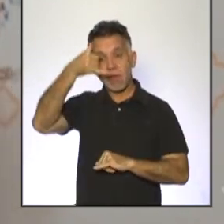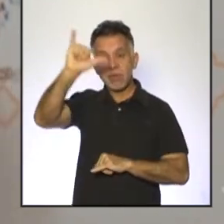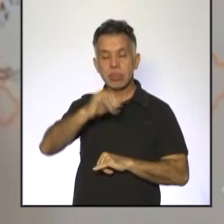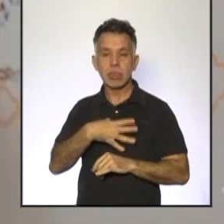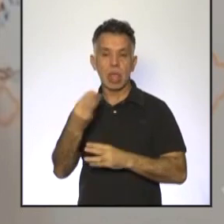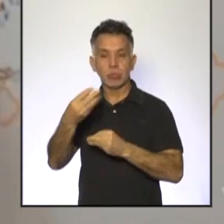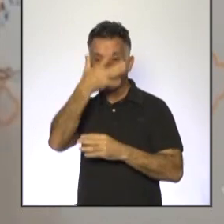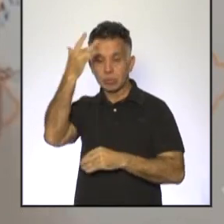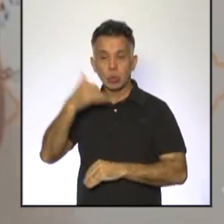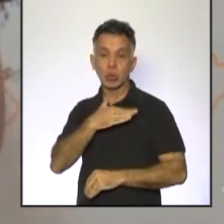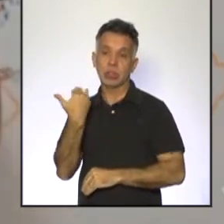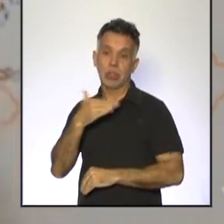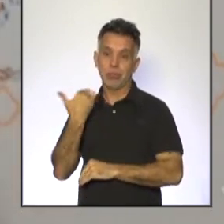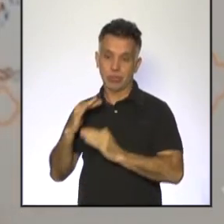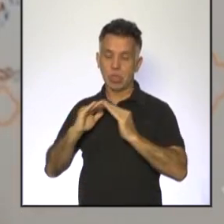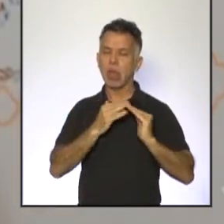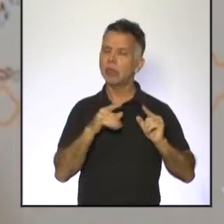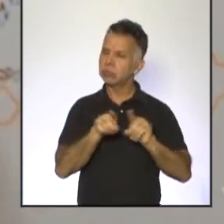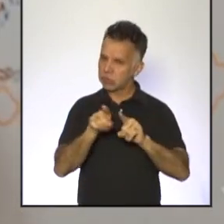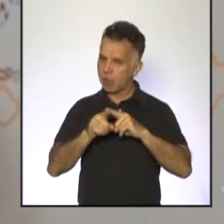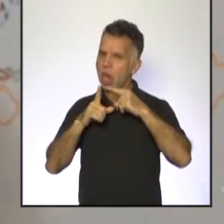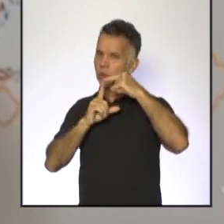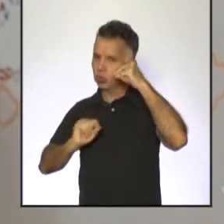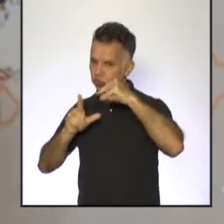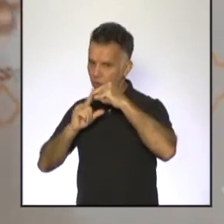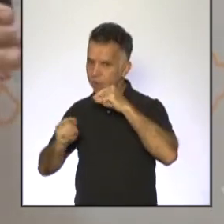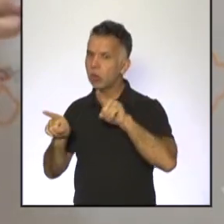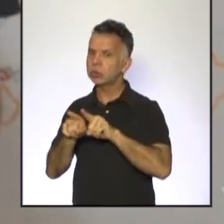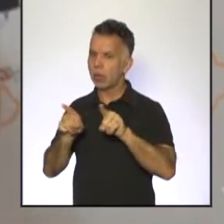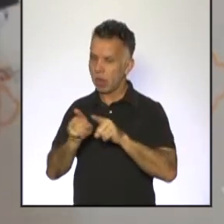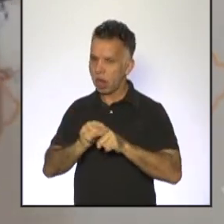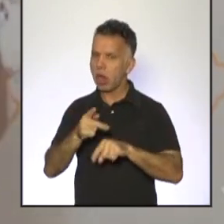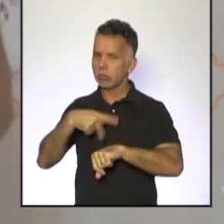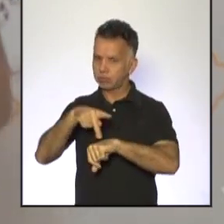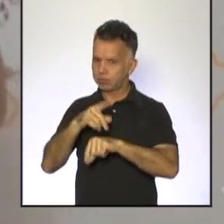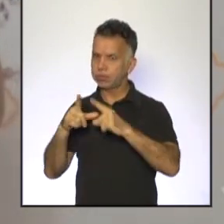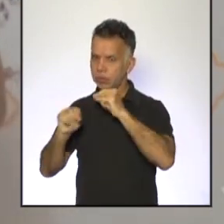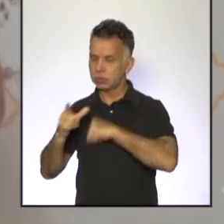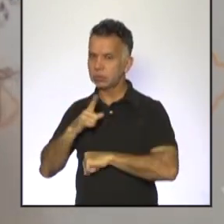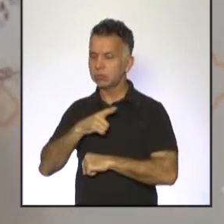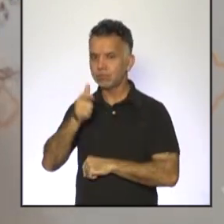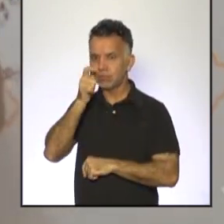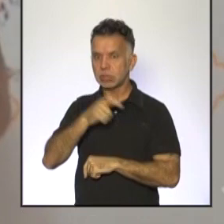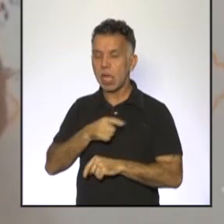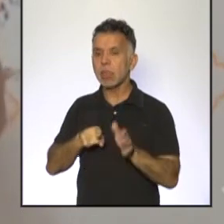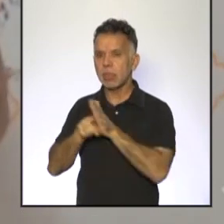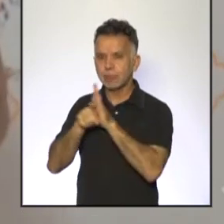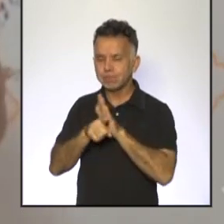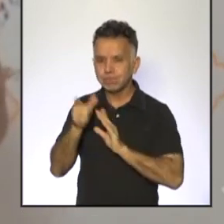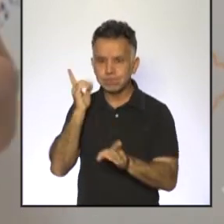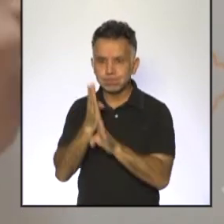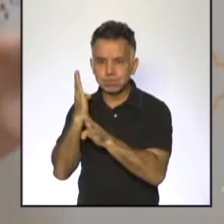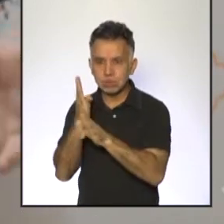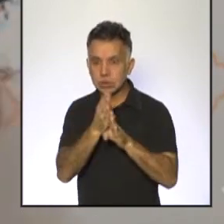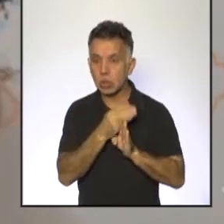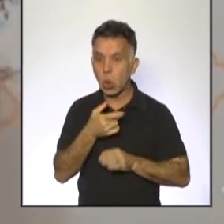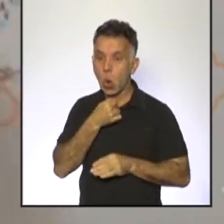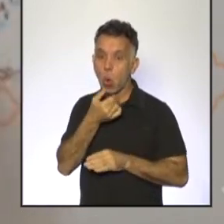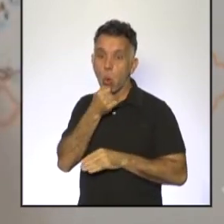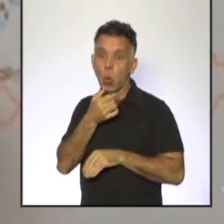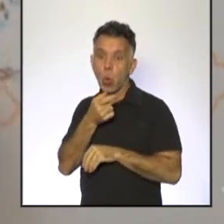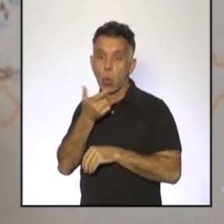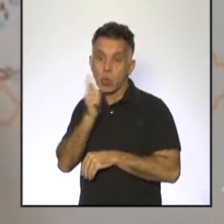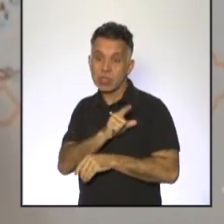No Japão você tem métodos também de previsão de terremoto que são interessantes. Existem previsões de terremotos hoje com 30 minutos